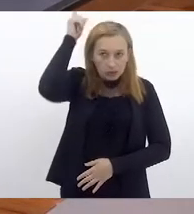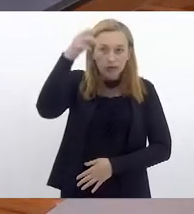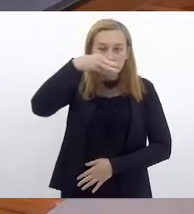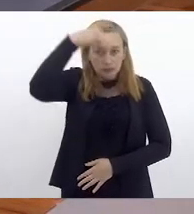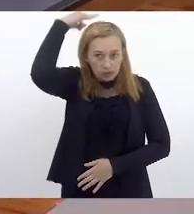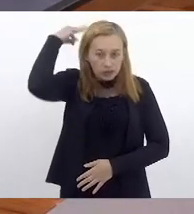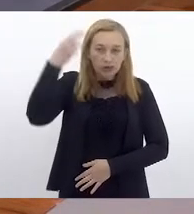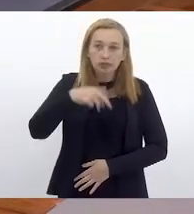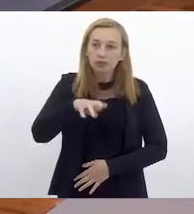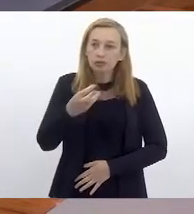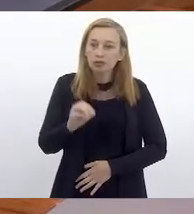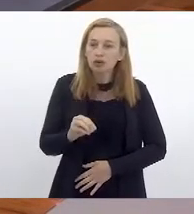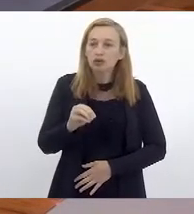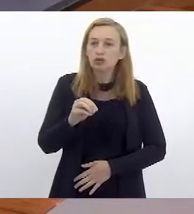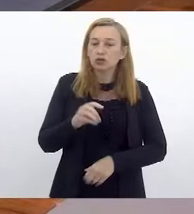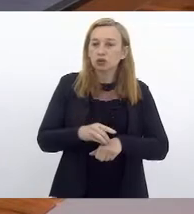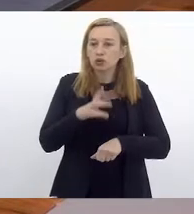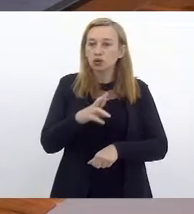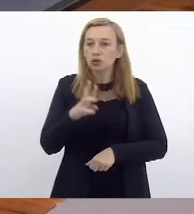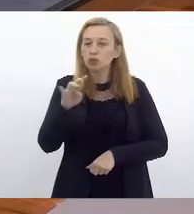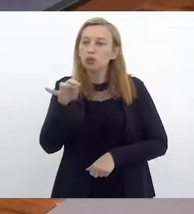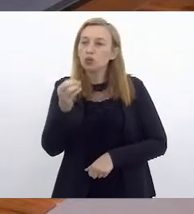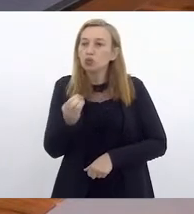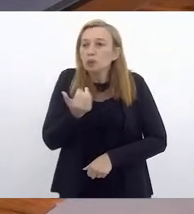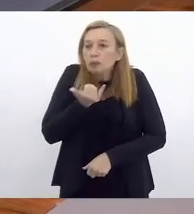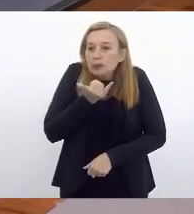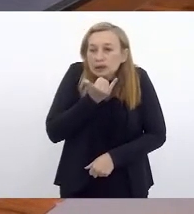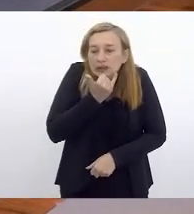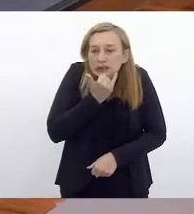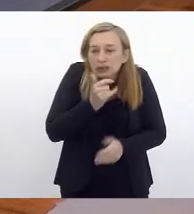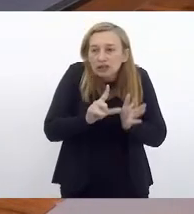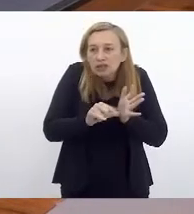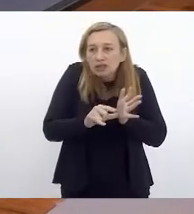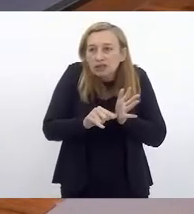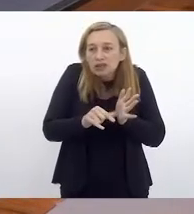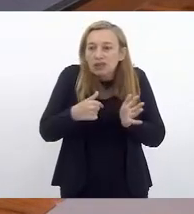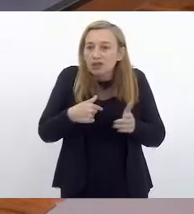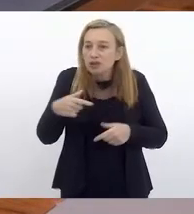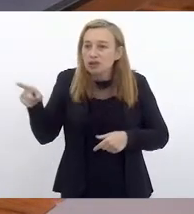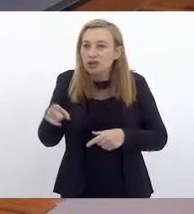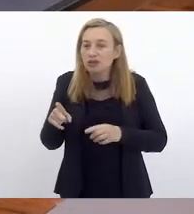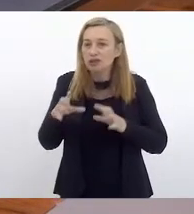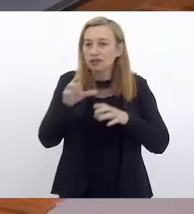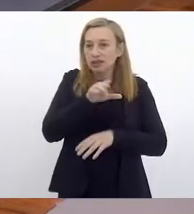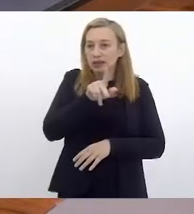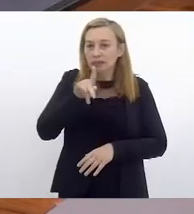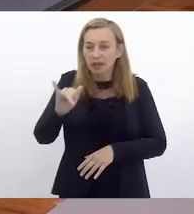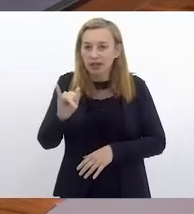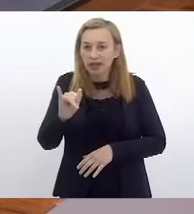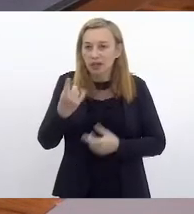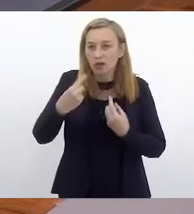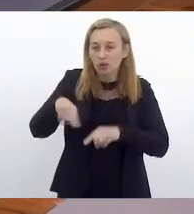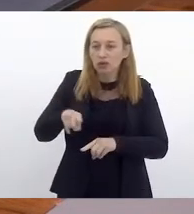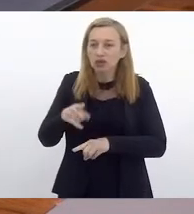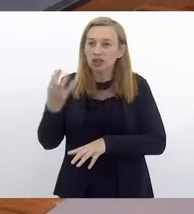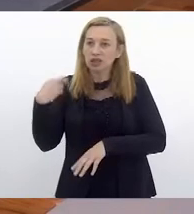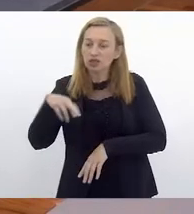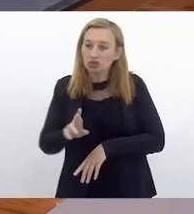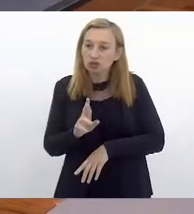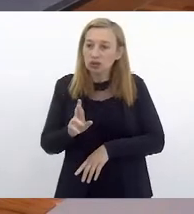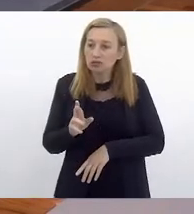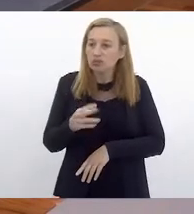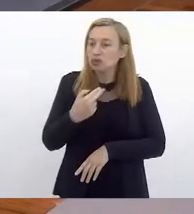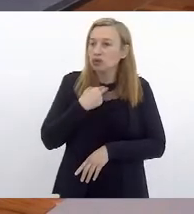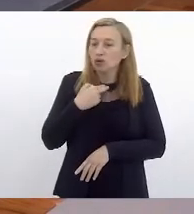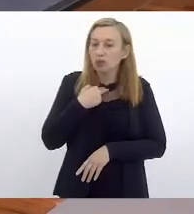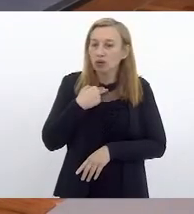Mauro Osório, doutor Bruno. Pedi desculpas pelo atraso, mas eu estava presidindo a CPI da intolerância religiosa e, lamentavelmente, não